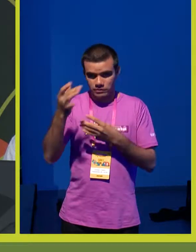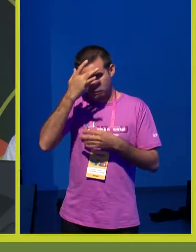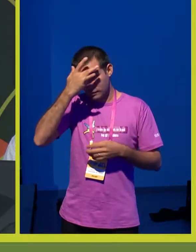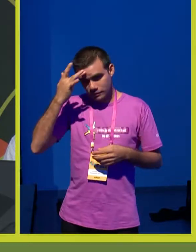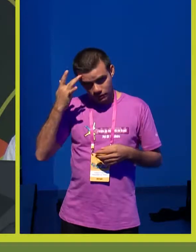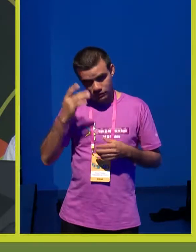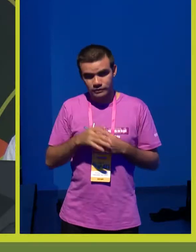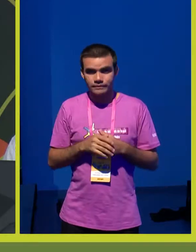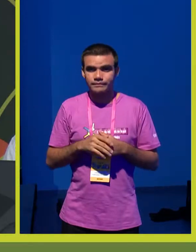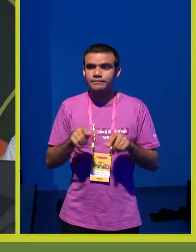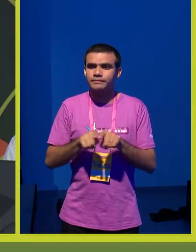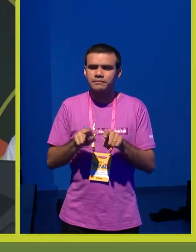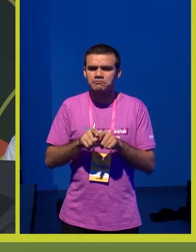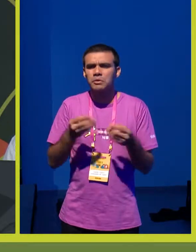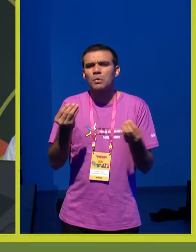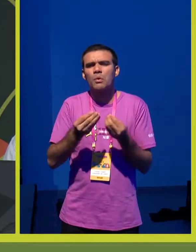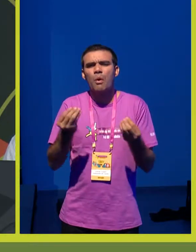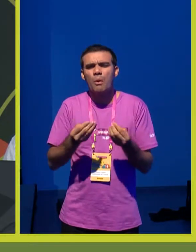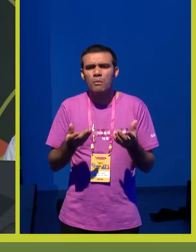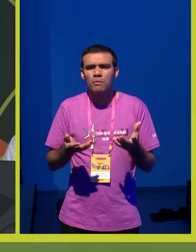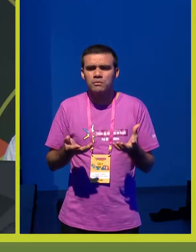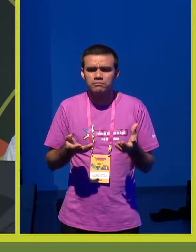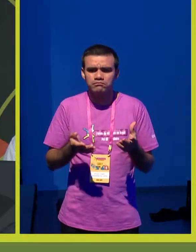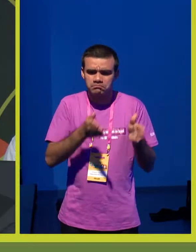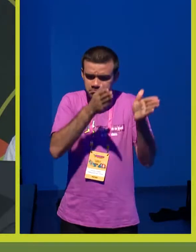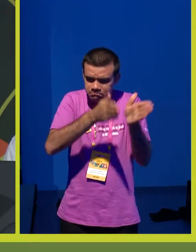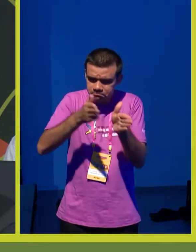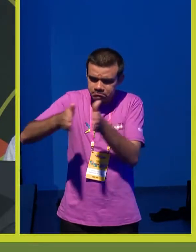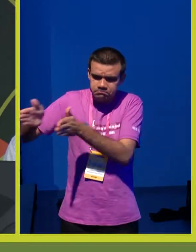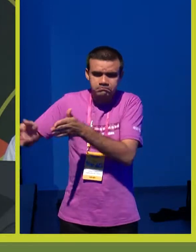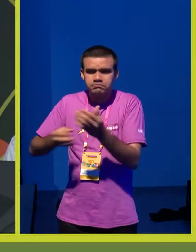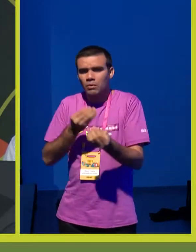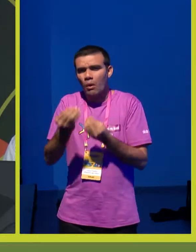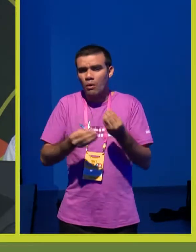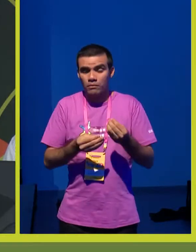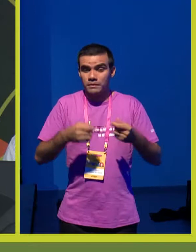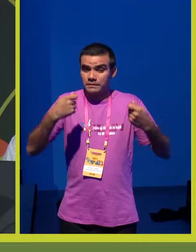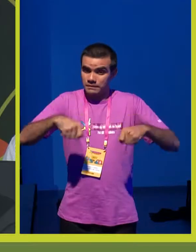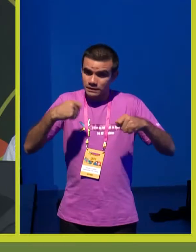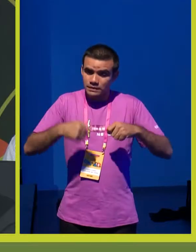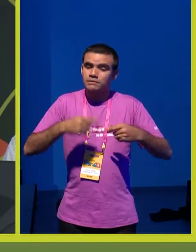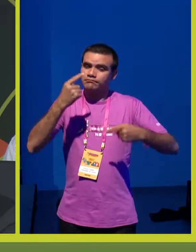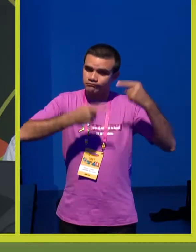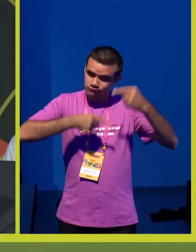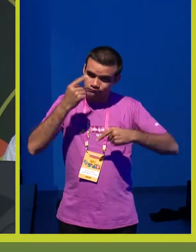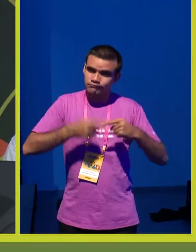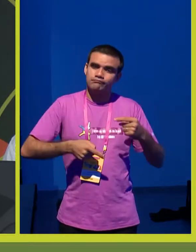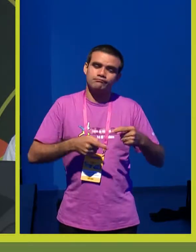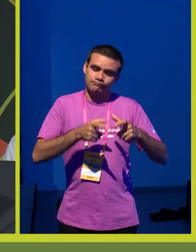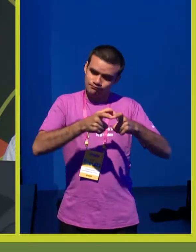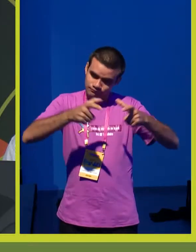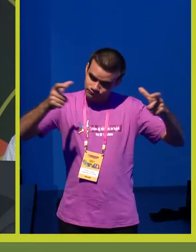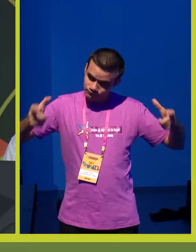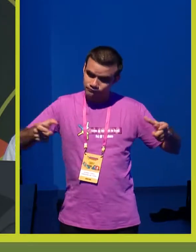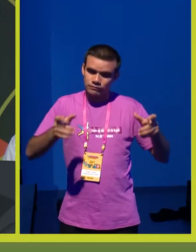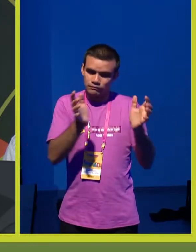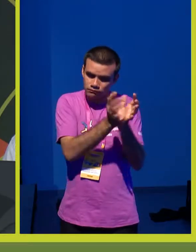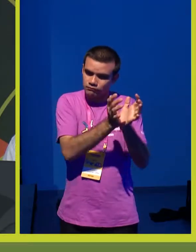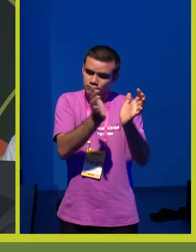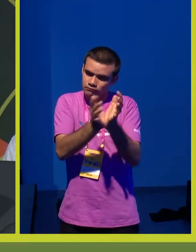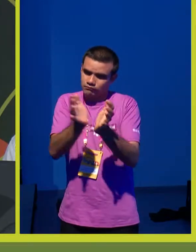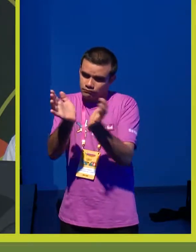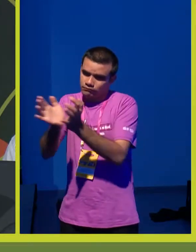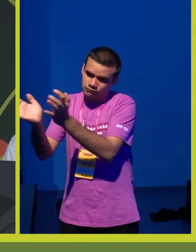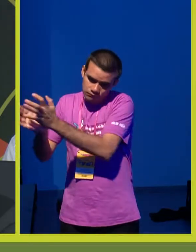determinação do modelo como é que a gente consegue fazer isso eu acho que tem que se provocar uma discussão muito grande montar grupos de